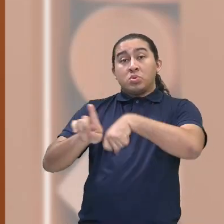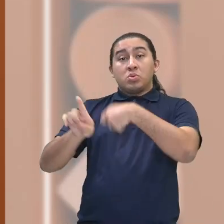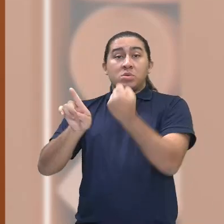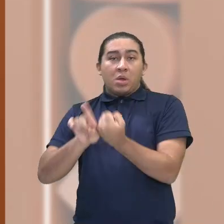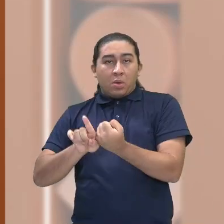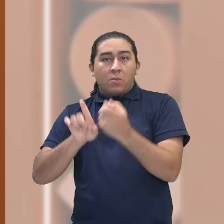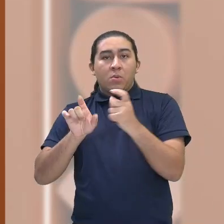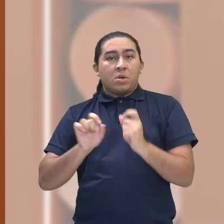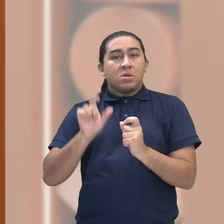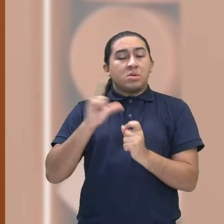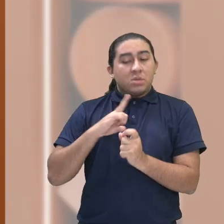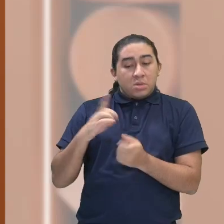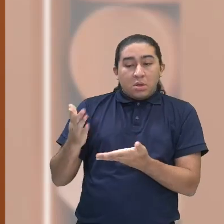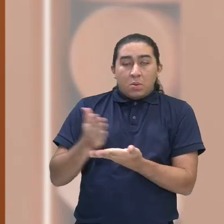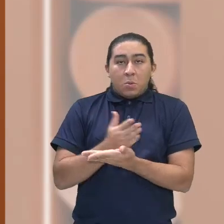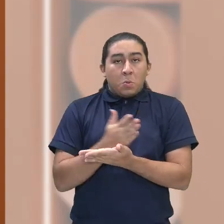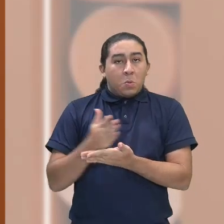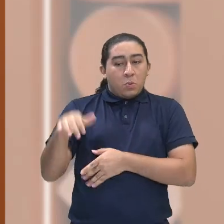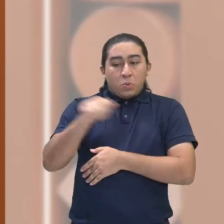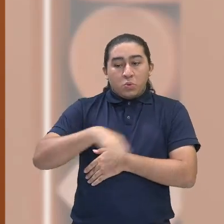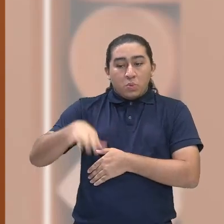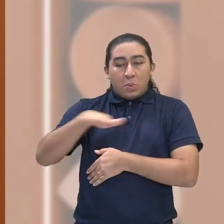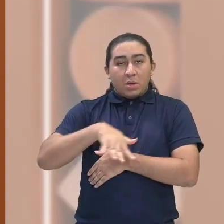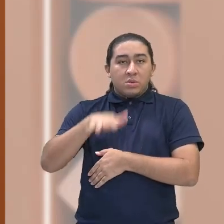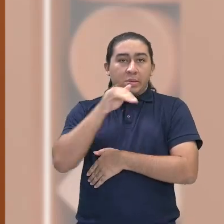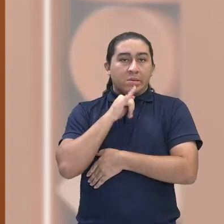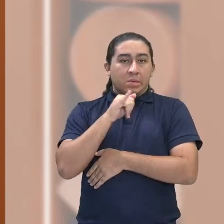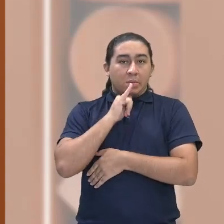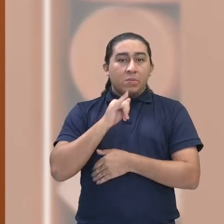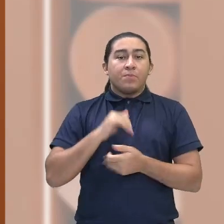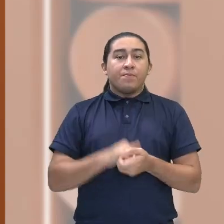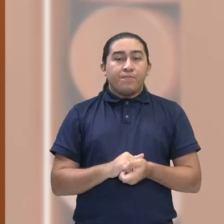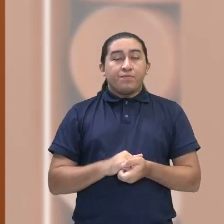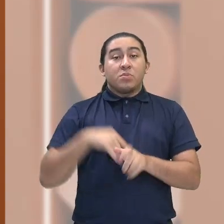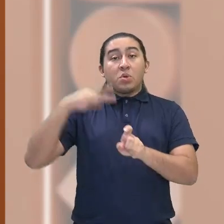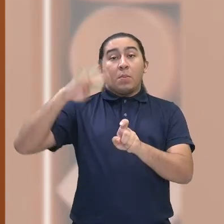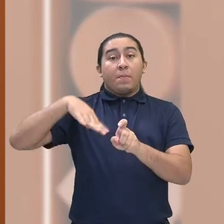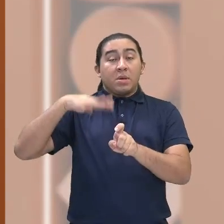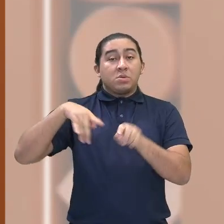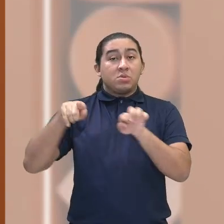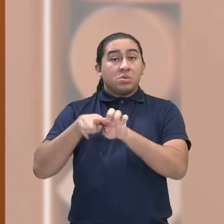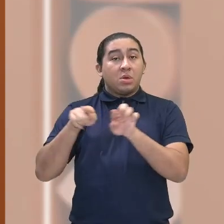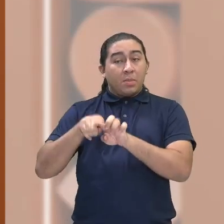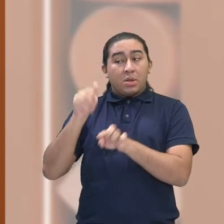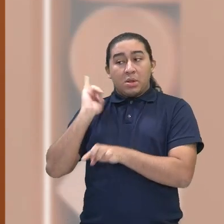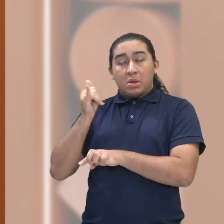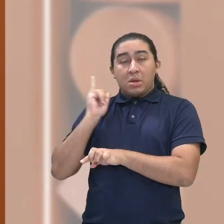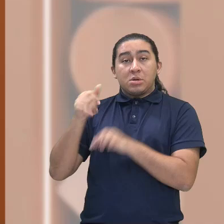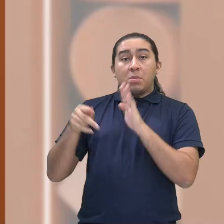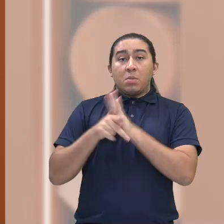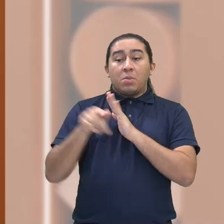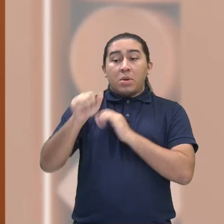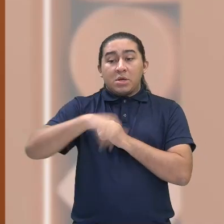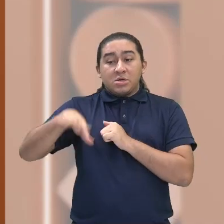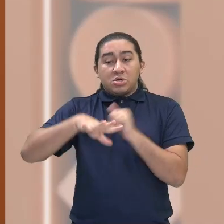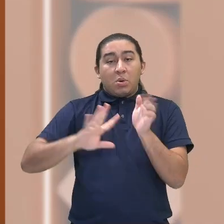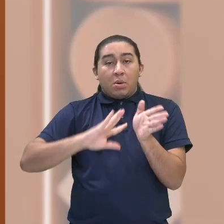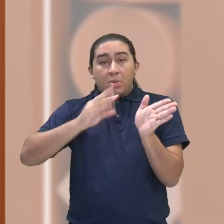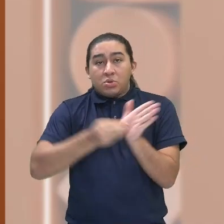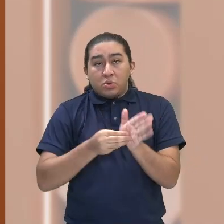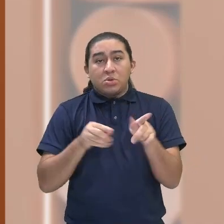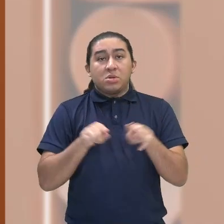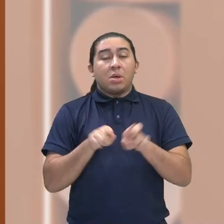de determinada região, como por exemplo os mitos e lendas da região amazônica, né? A lenda